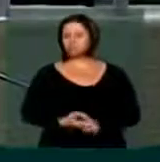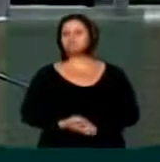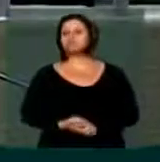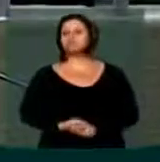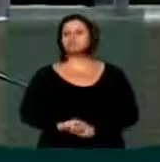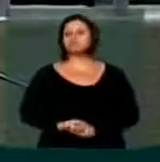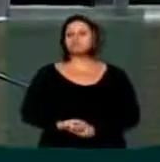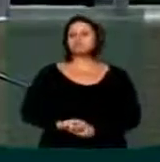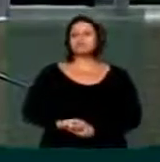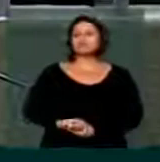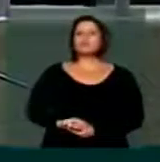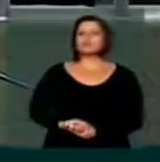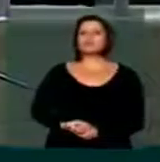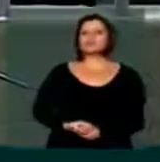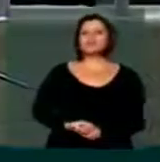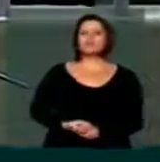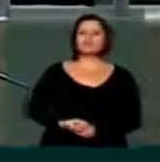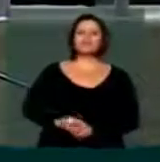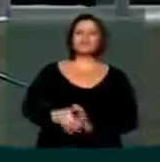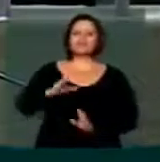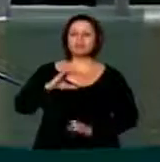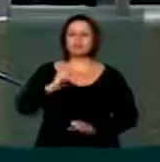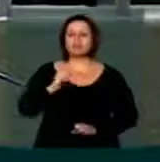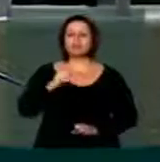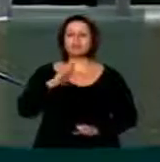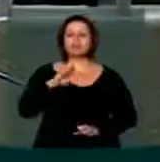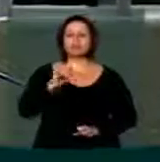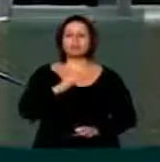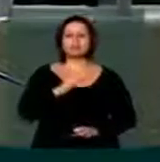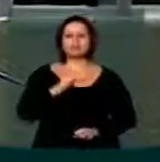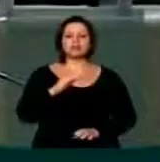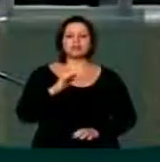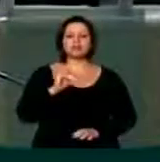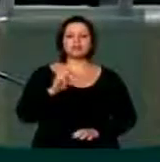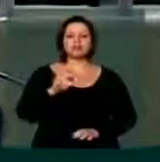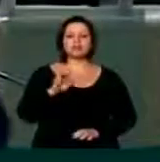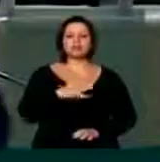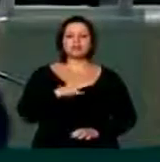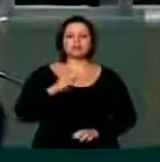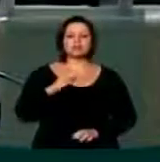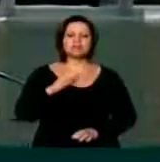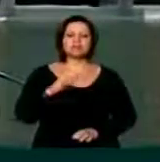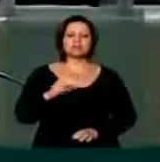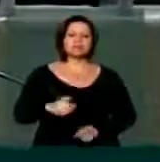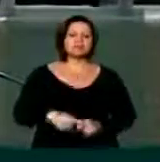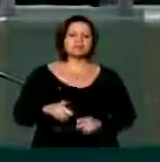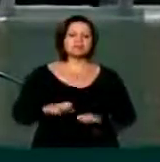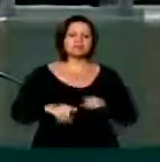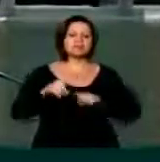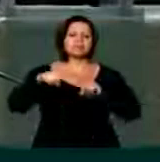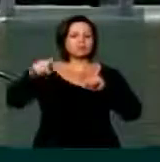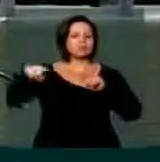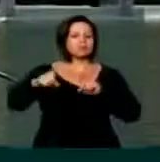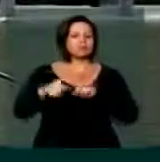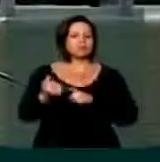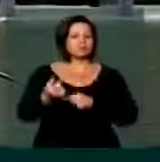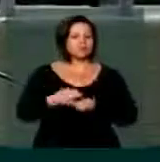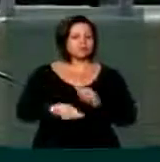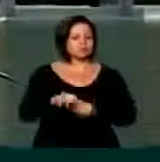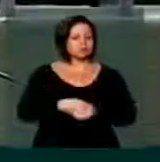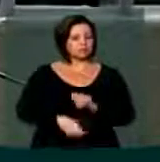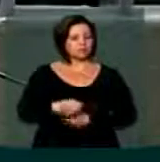Ou seja, é o câmbio flutuante, é o superávit primário, entende? É o equilíbrio